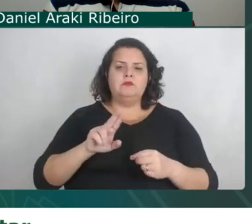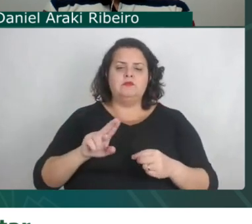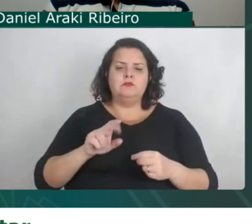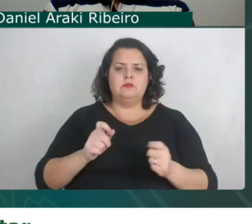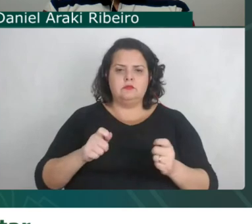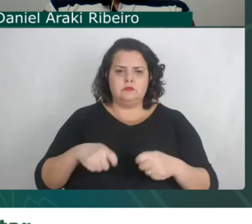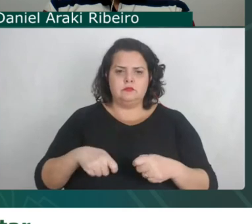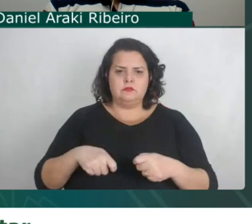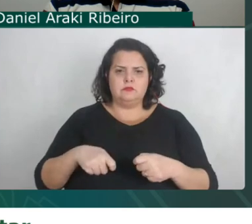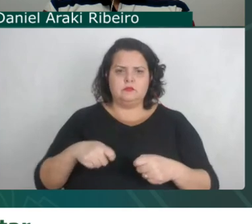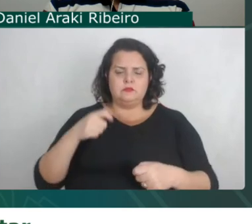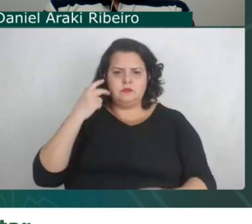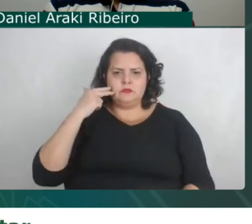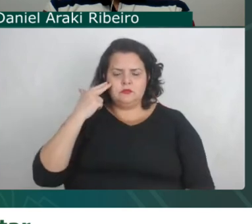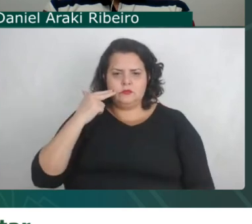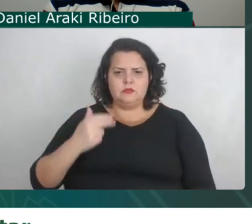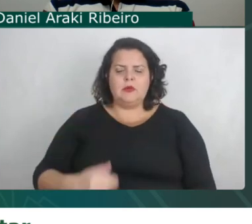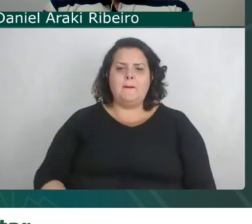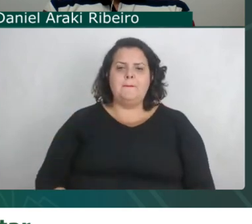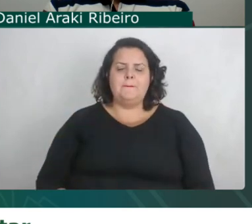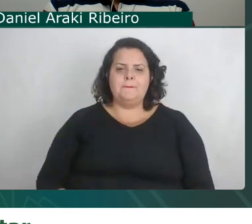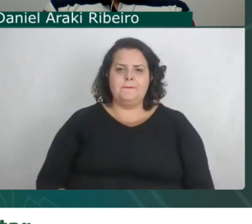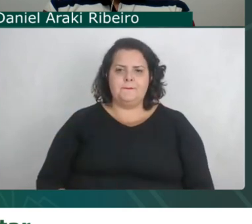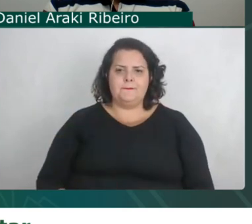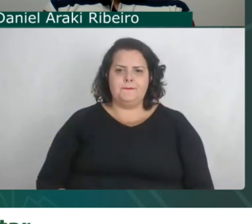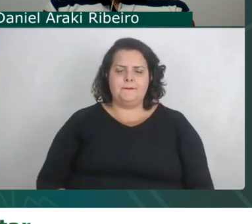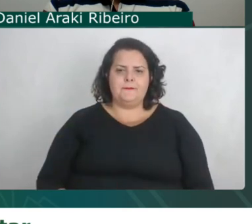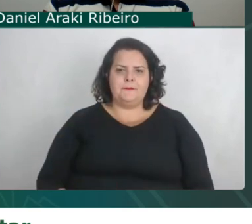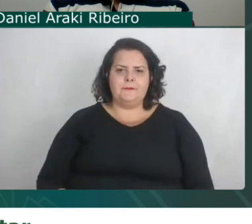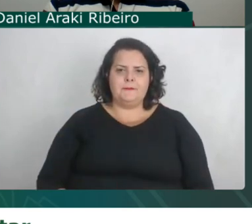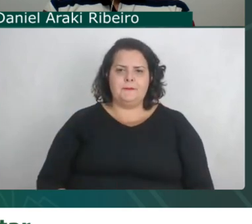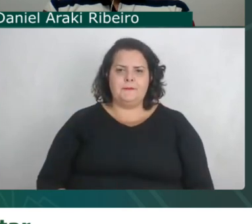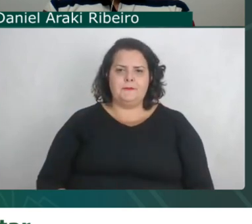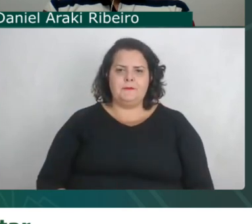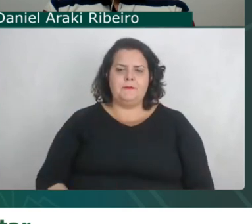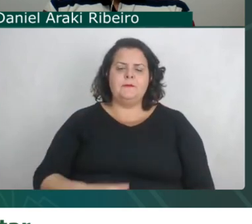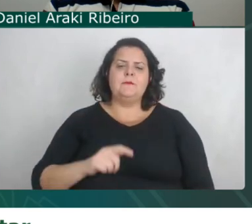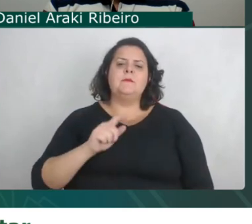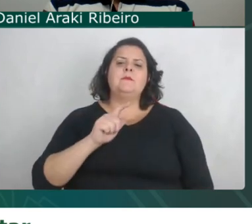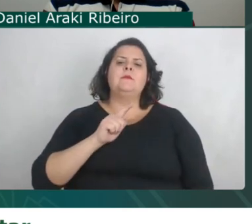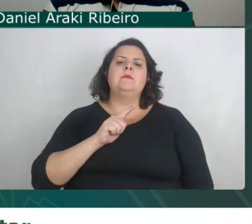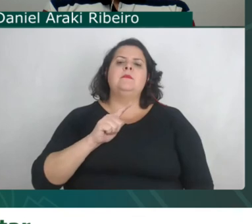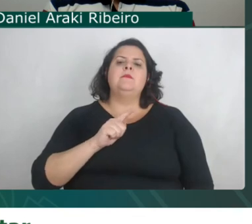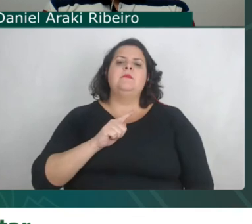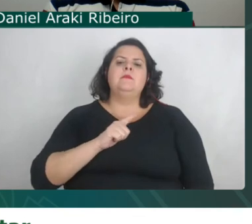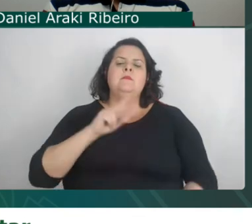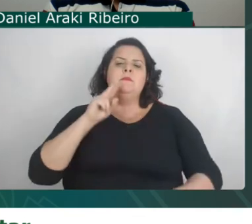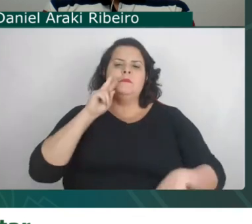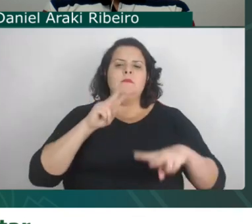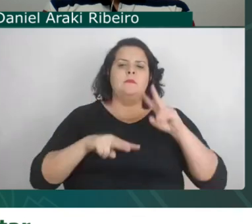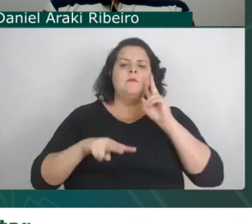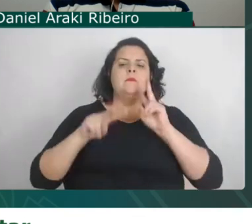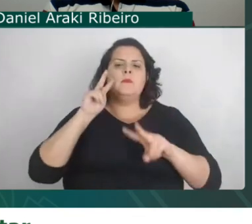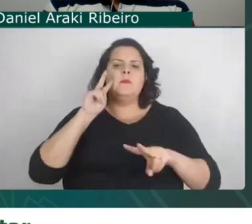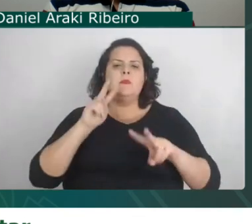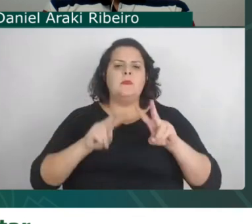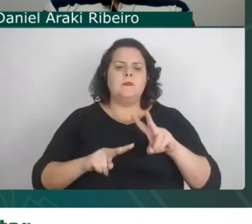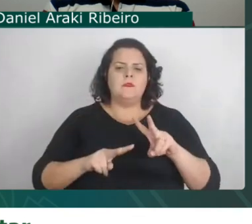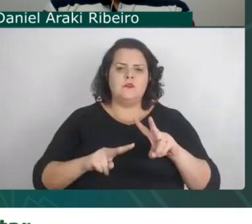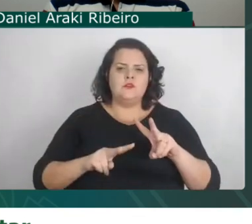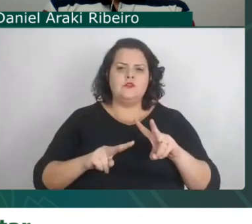os efeitos de compostos que nós já conhecemos, que são reconhecidamente mutagênicos. Mas